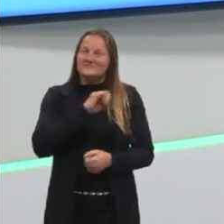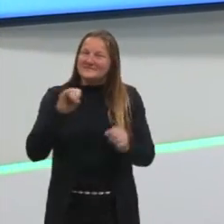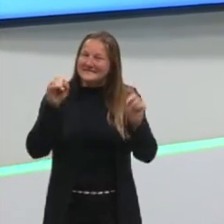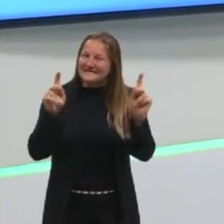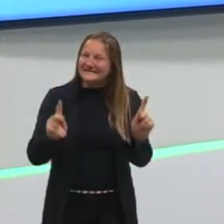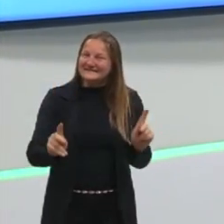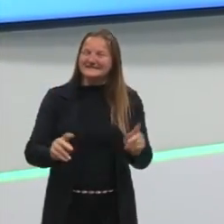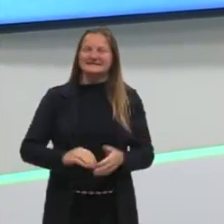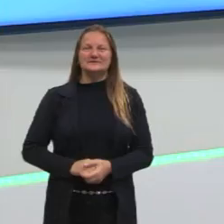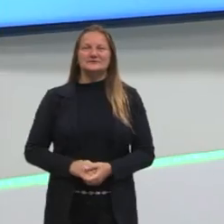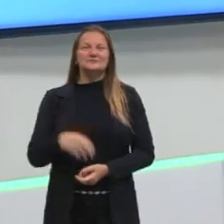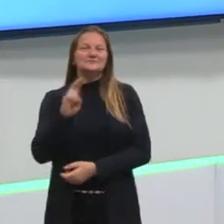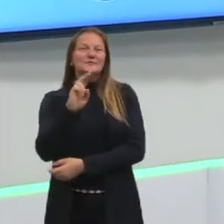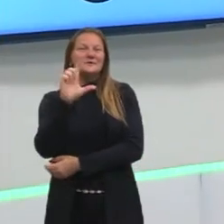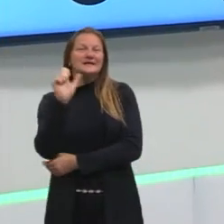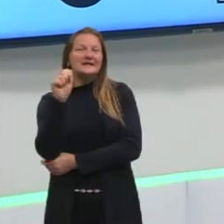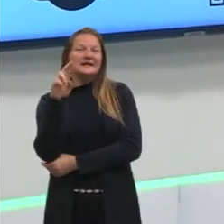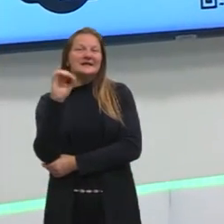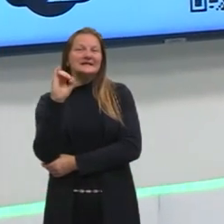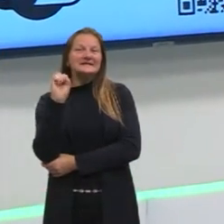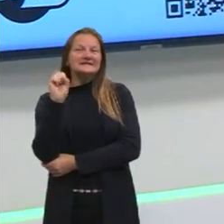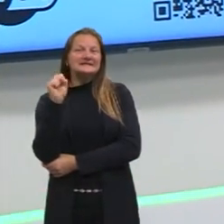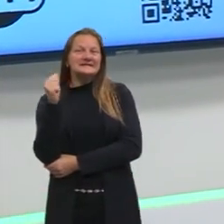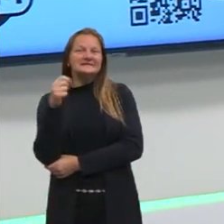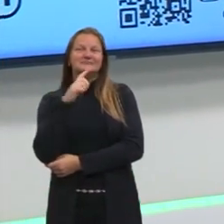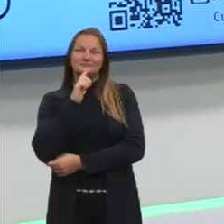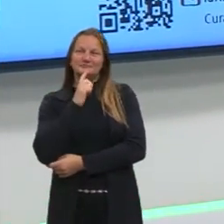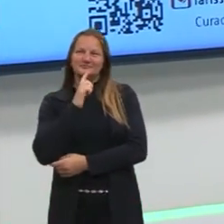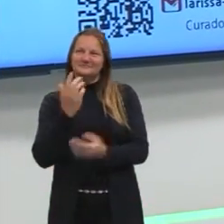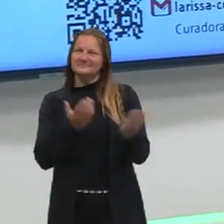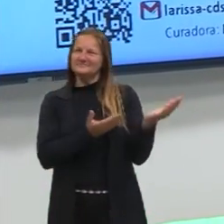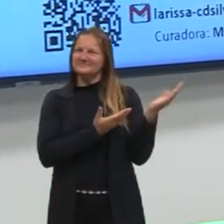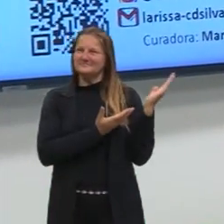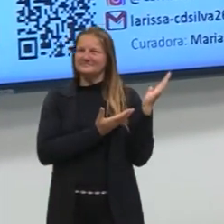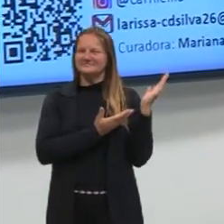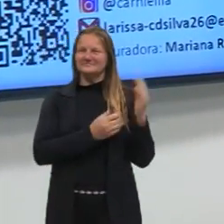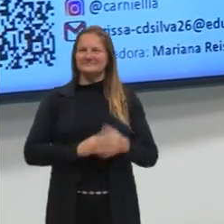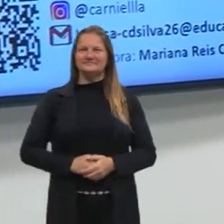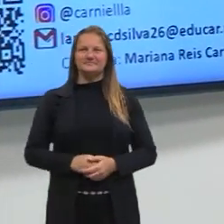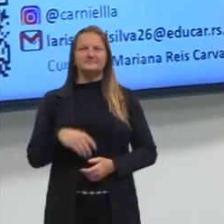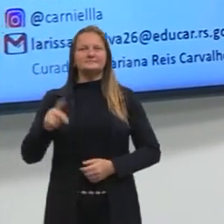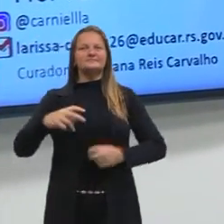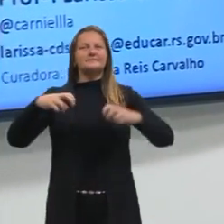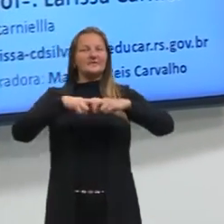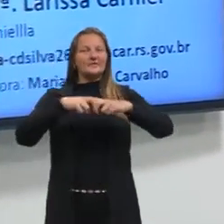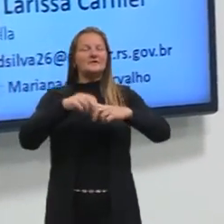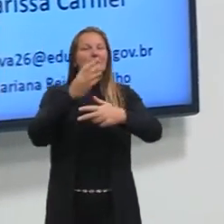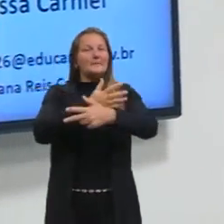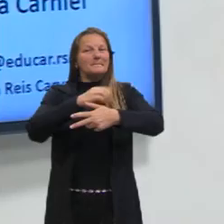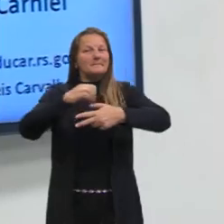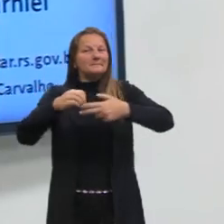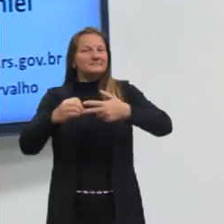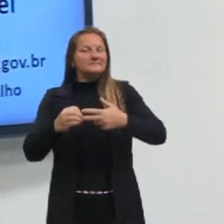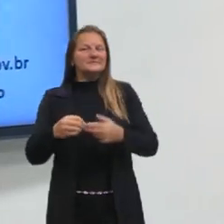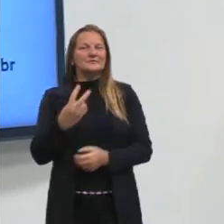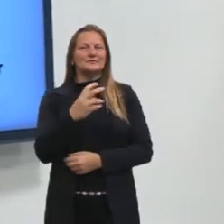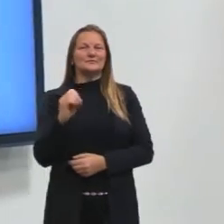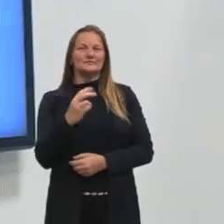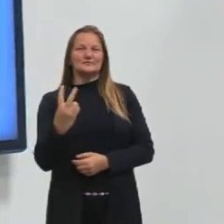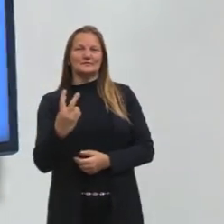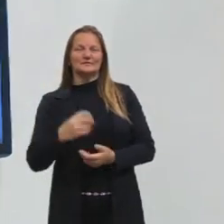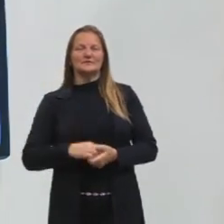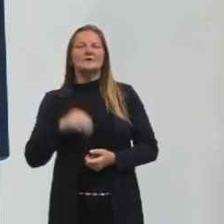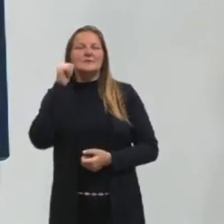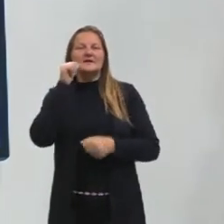Olá, pessoal. Eu me chamo Larissa. Esse é o meu sinal em Libras. Eu sou professora de Física do pré-ENEM 2022. Eu sou uma